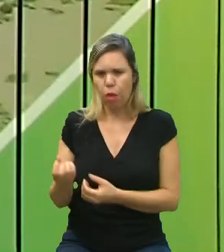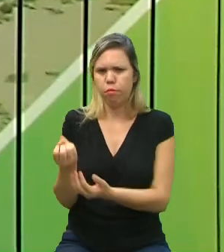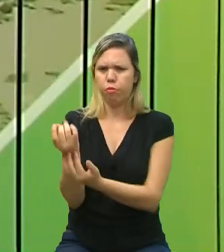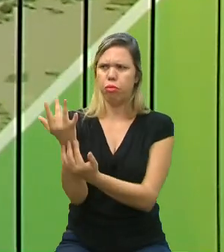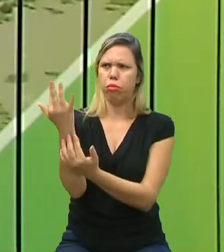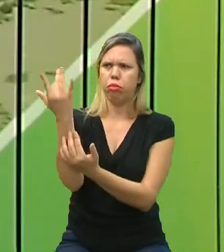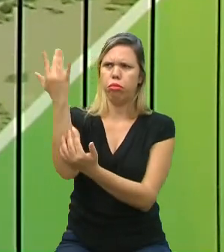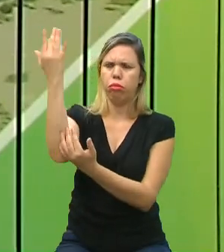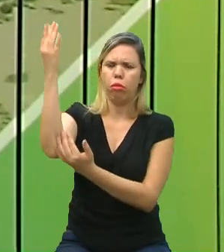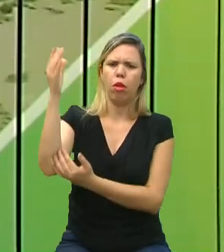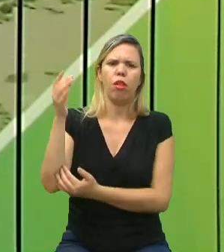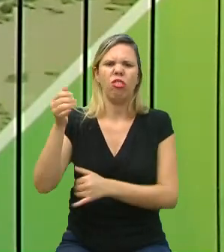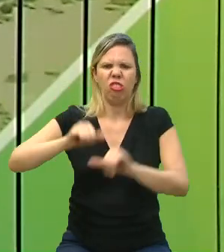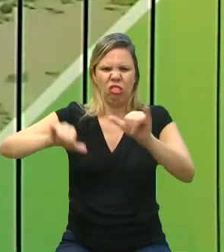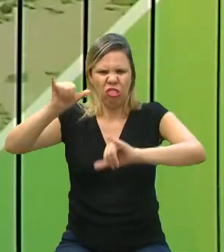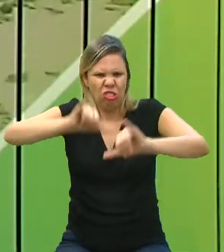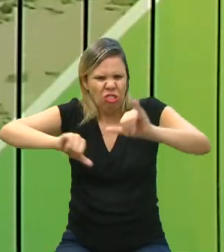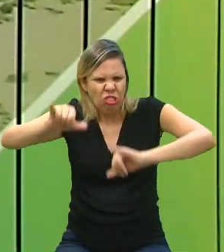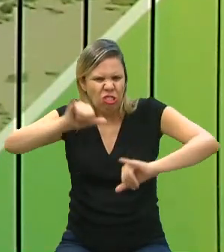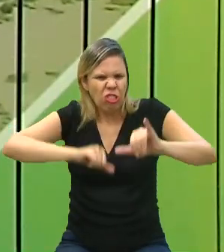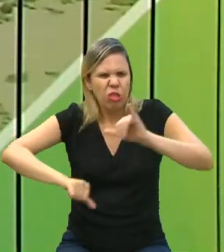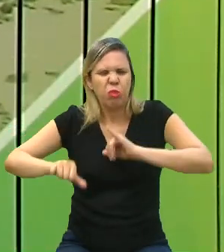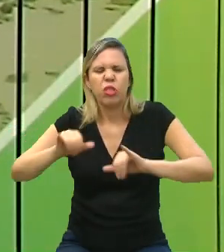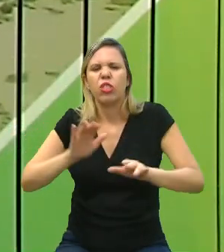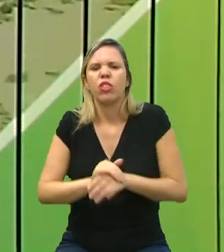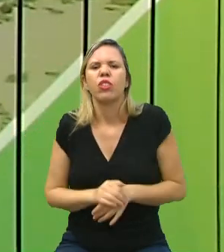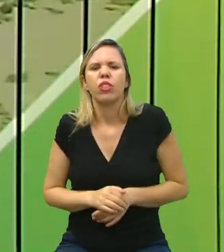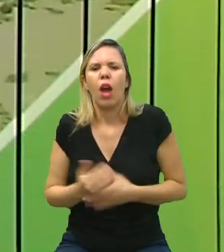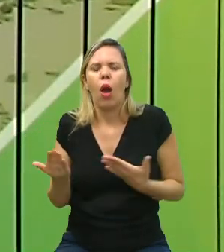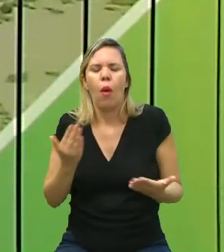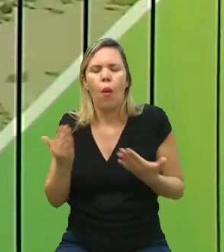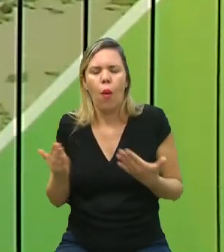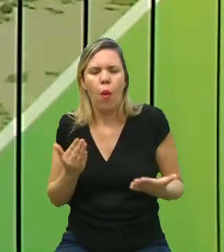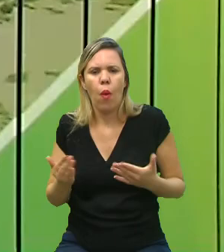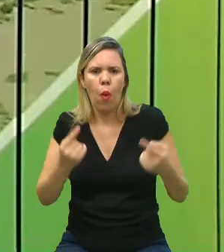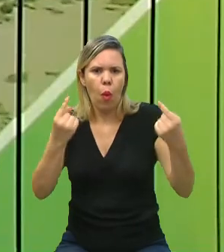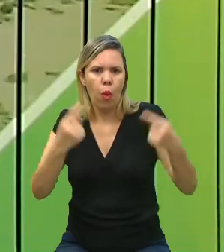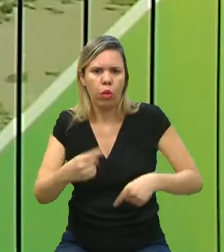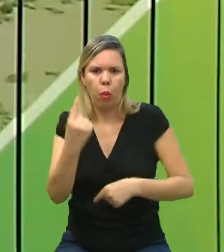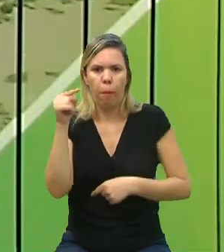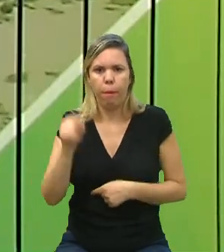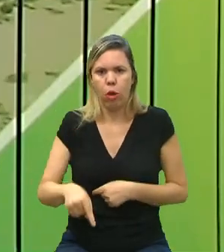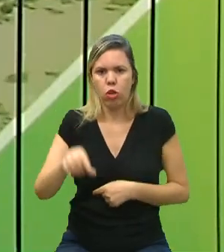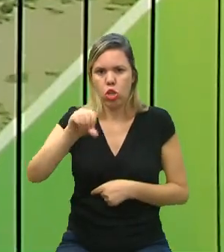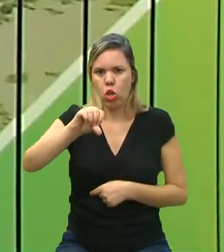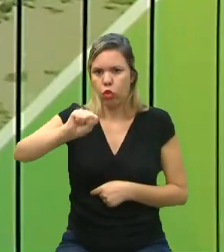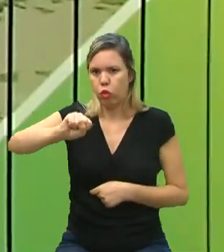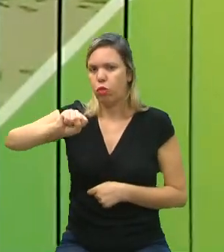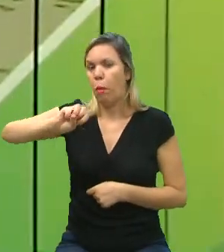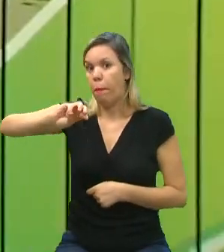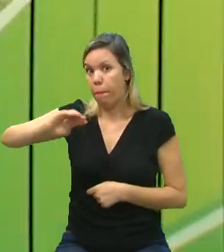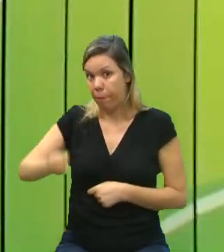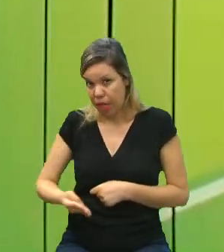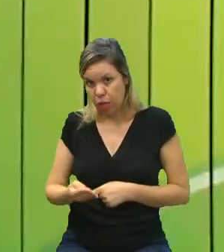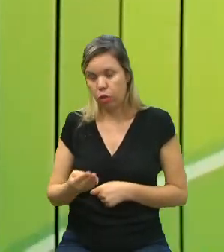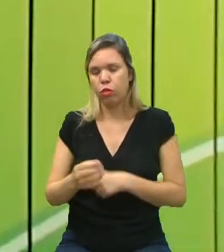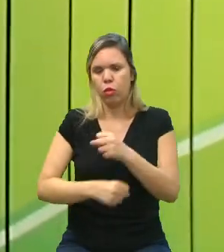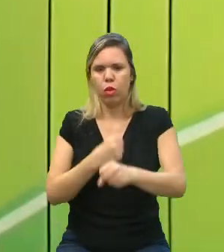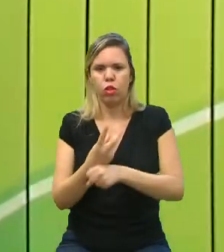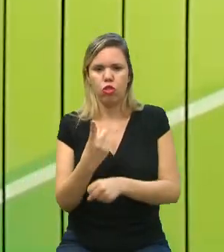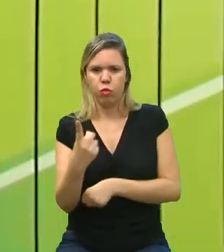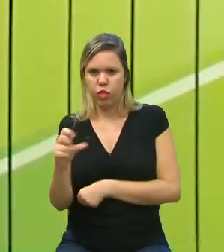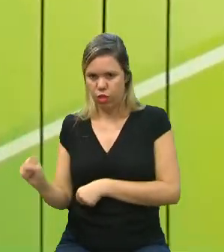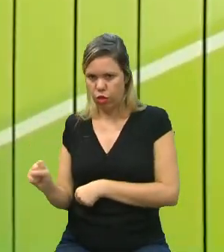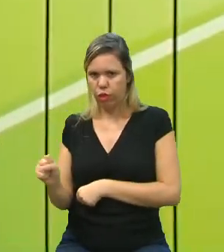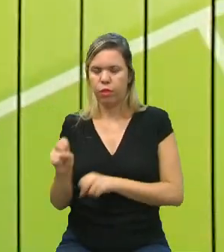aí contra 1,98 bilhão em 2018. E é sobre esse tema que a gente conversa aqui no Giro Ambiental